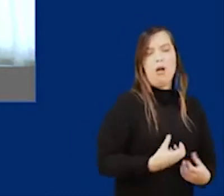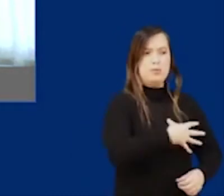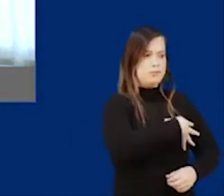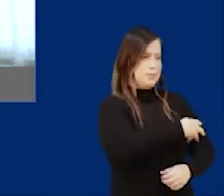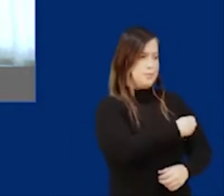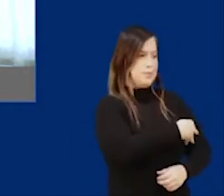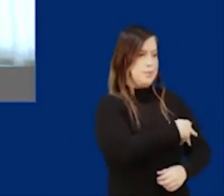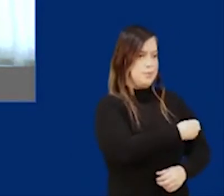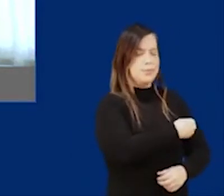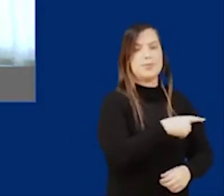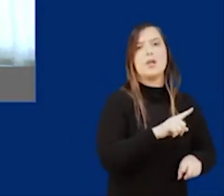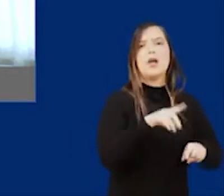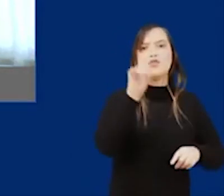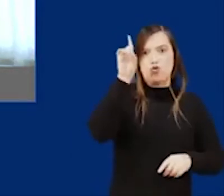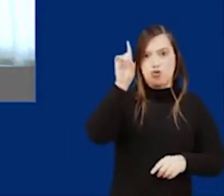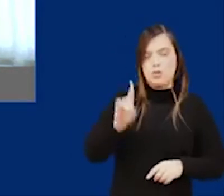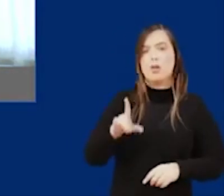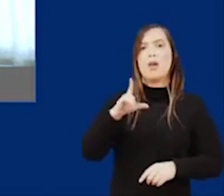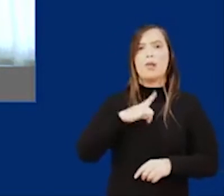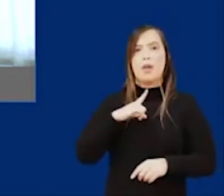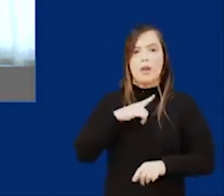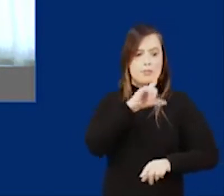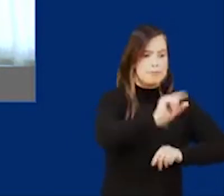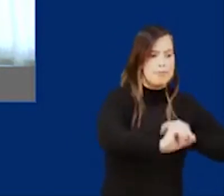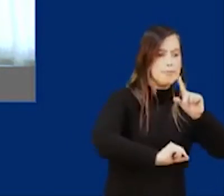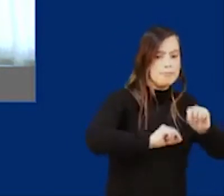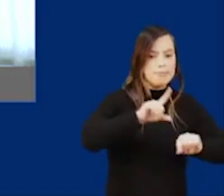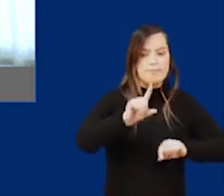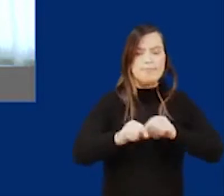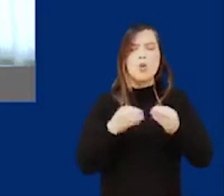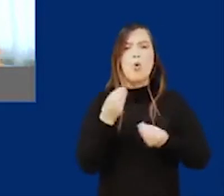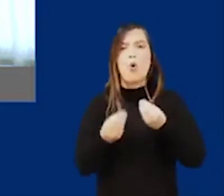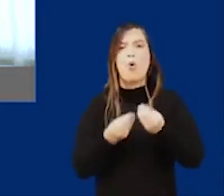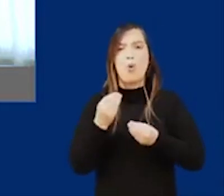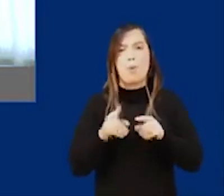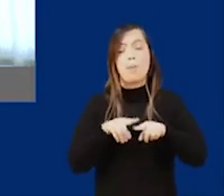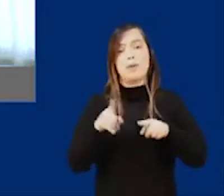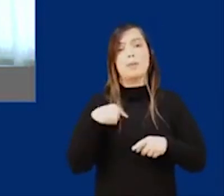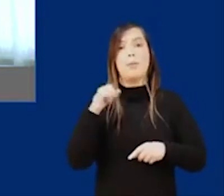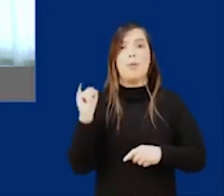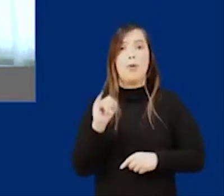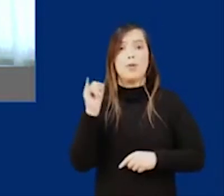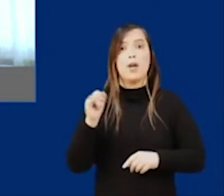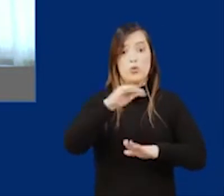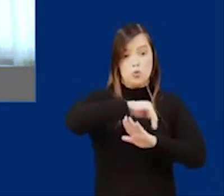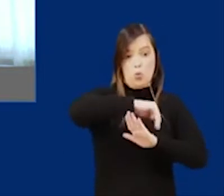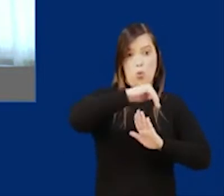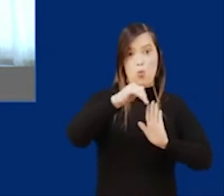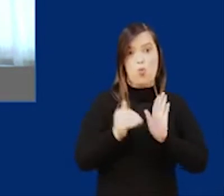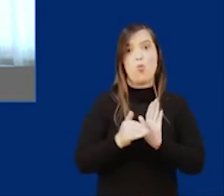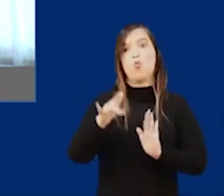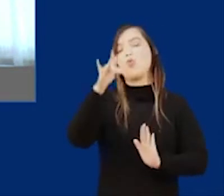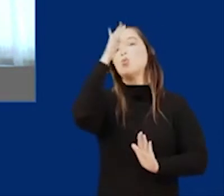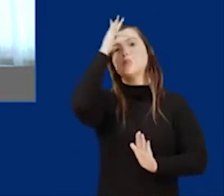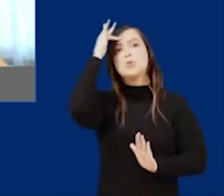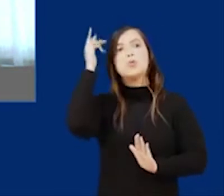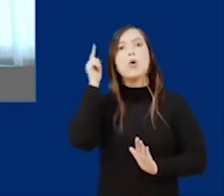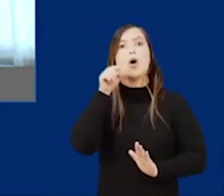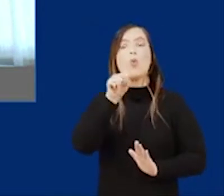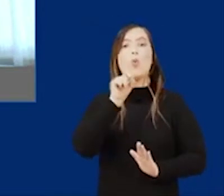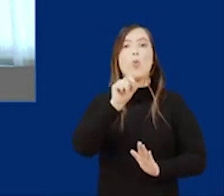ela tem o direito também de fazer essa escolha, né? O que eu acho que é muito importante todo mundo saber, porque é importante essa escolha ser feita